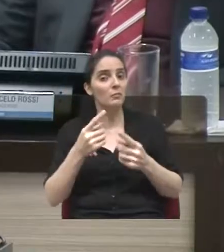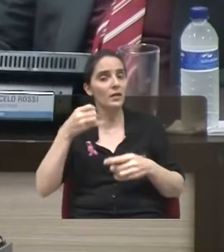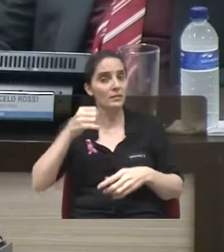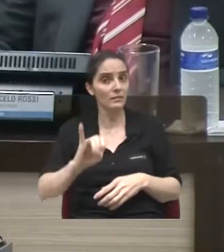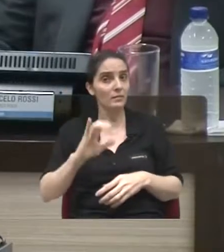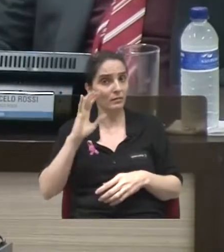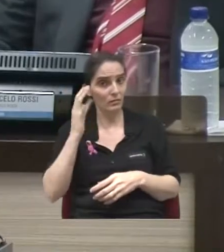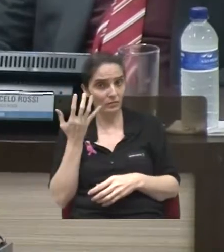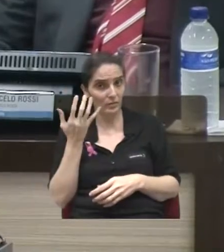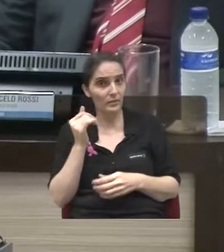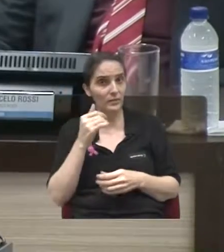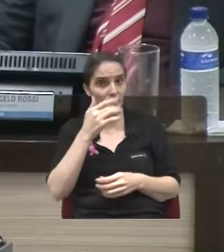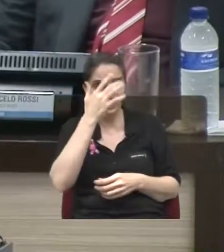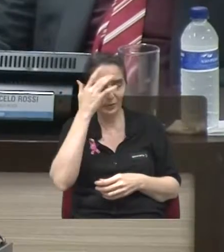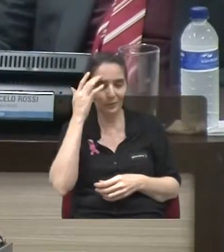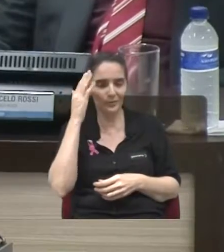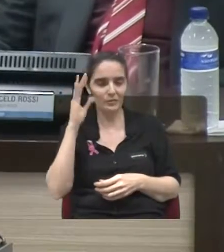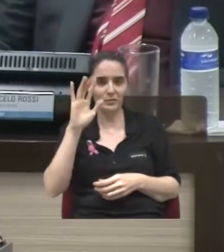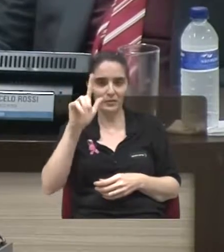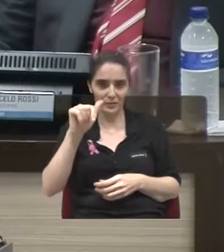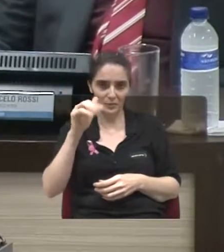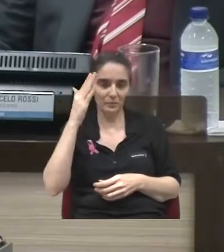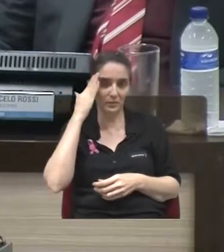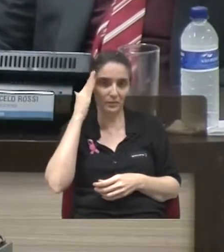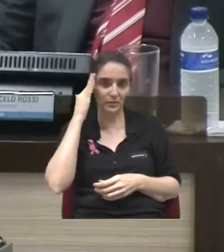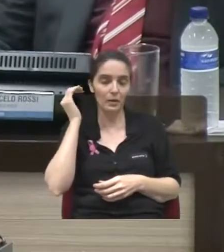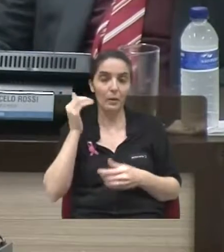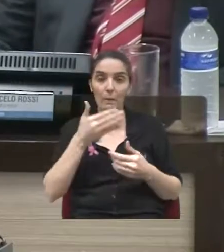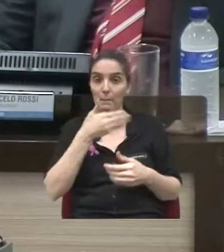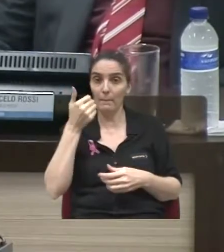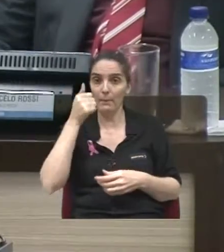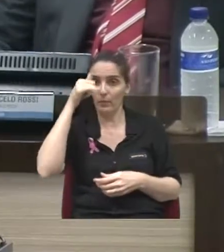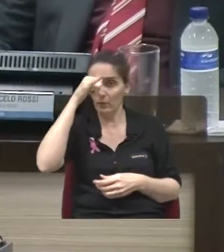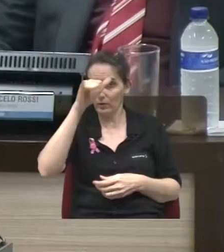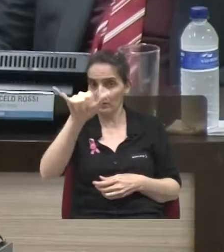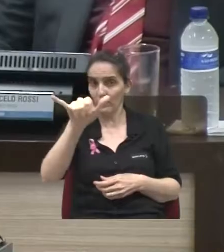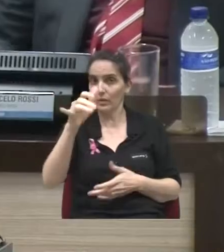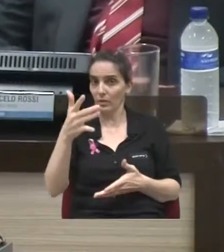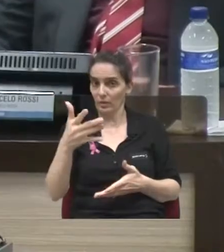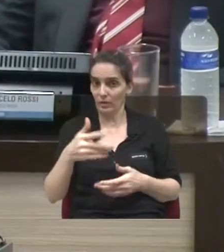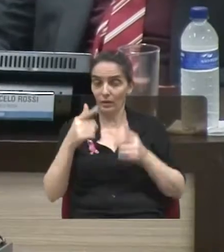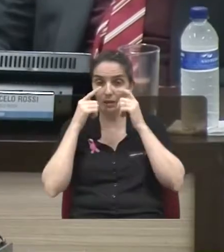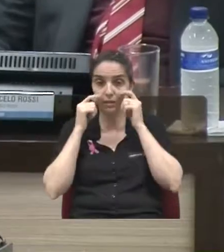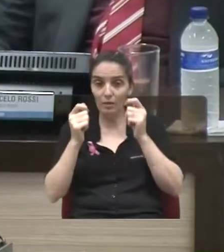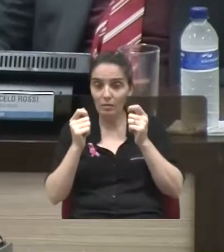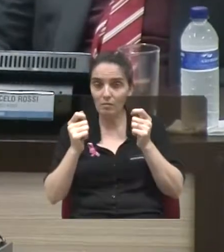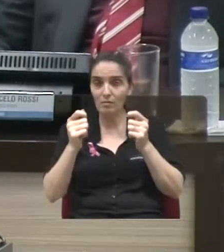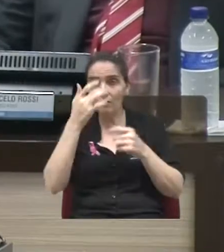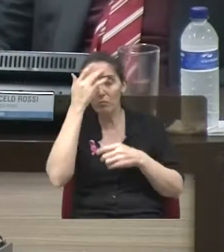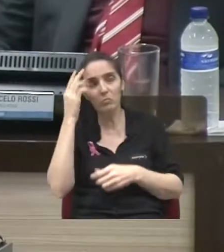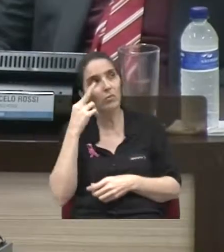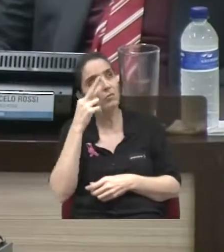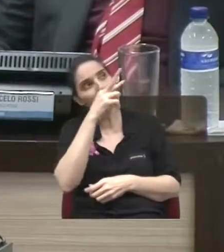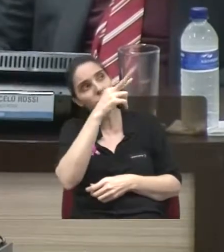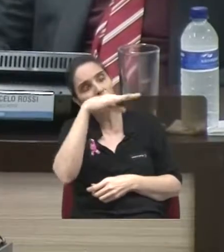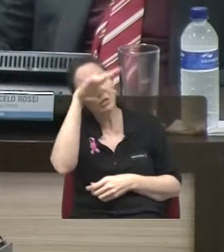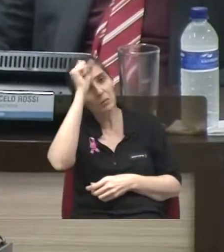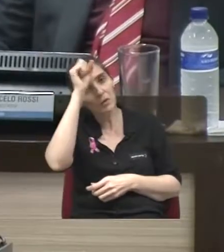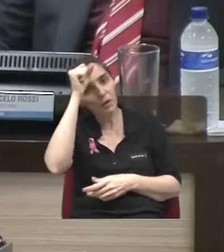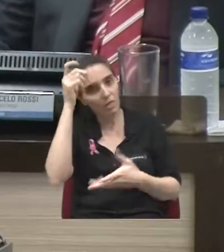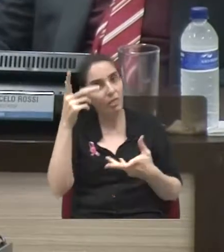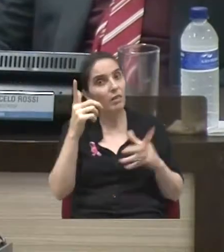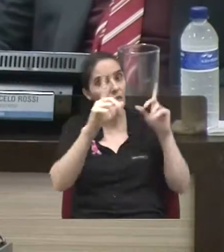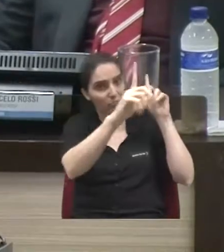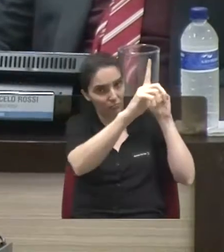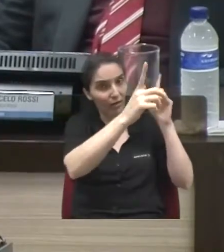ficam sabendo. Nada mais como a prevenção, o alerta, as pessoas estarem vendo, sabendo, aprenderem, e aí cabe aqui